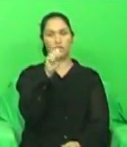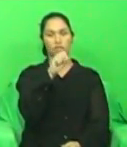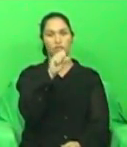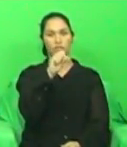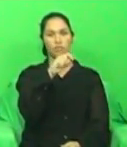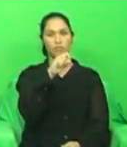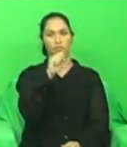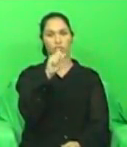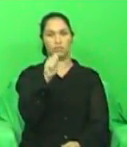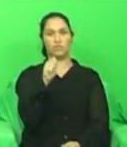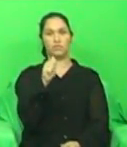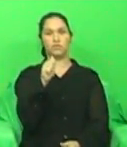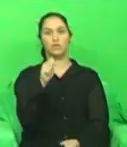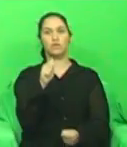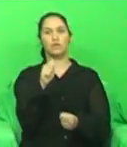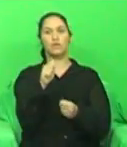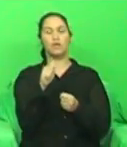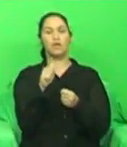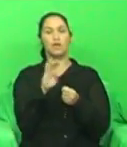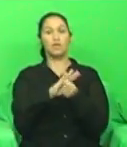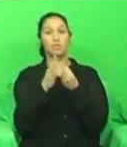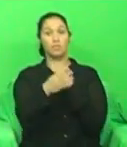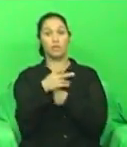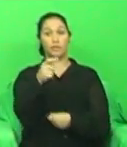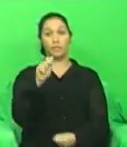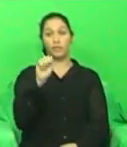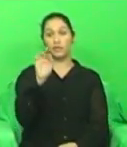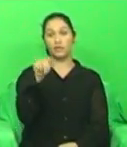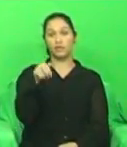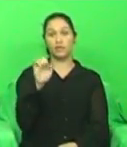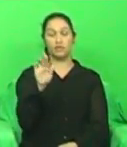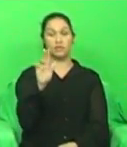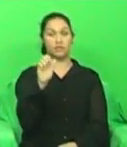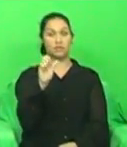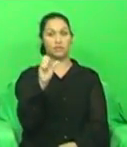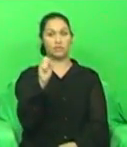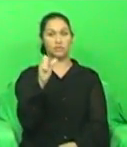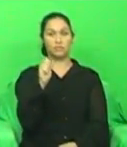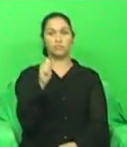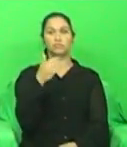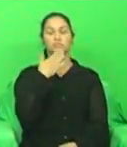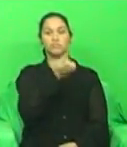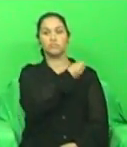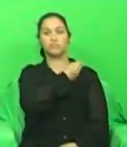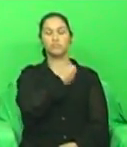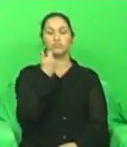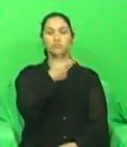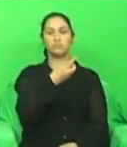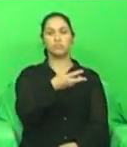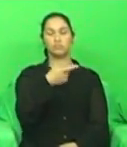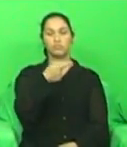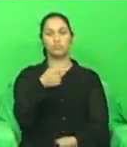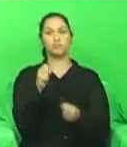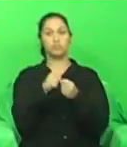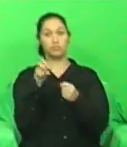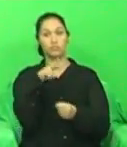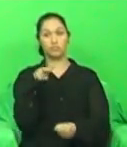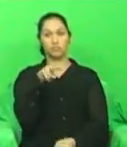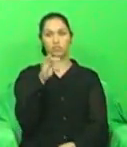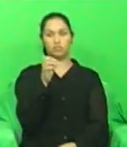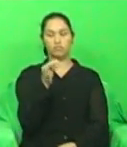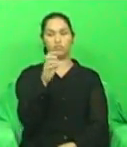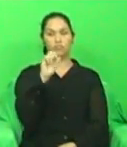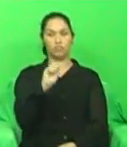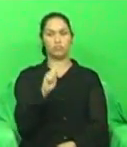sibipiruna bairro jardim das paineiras indicação número 237 mar 18 autoria vereador tinta